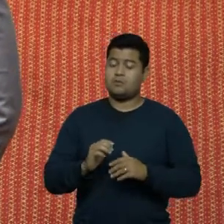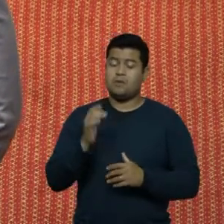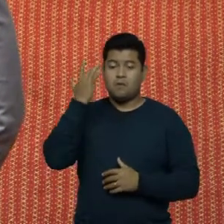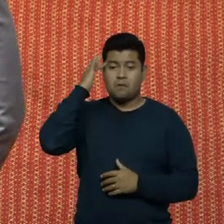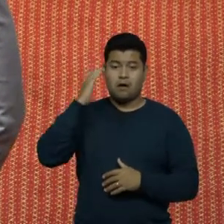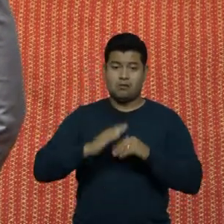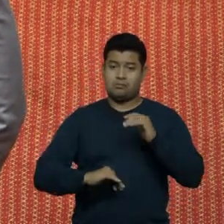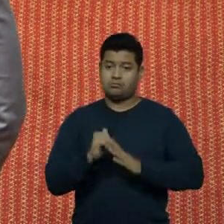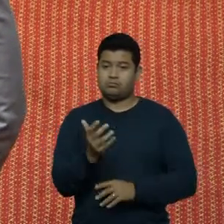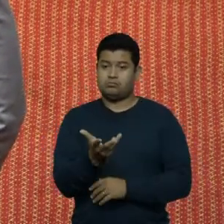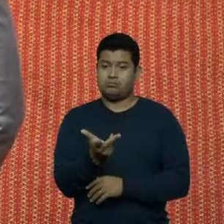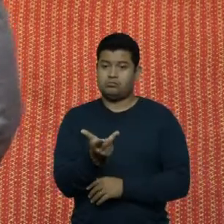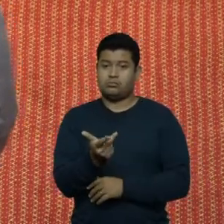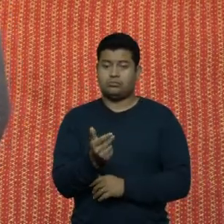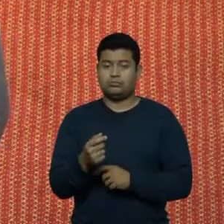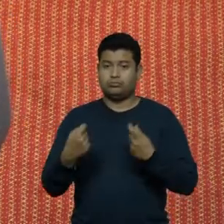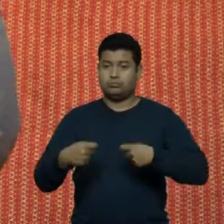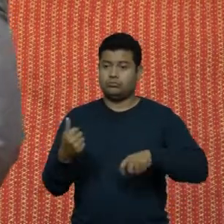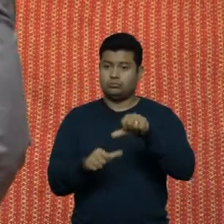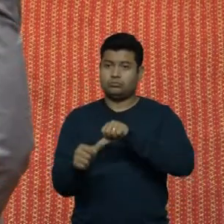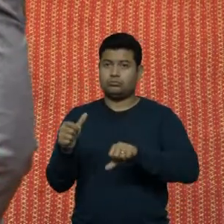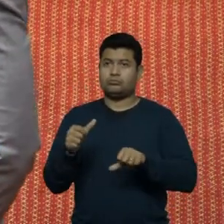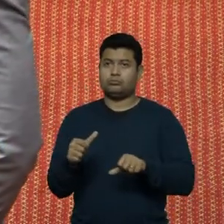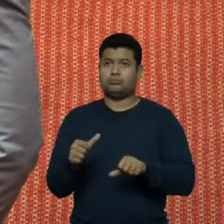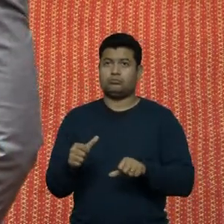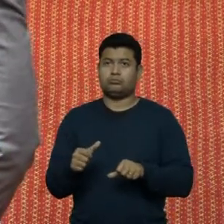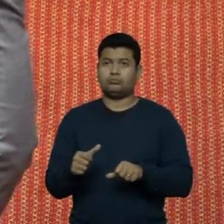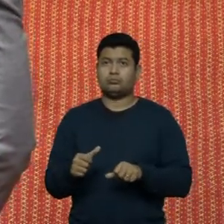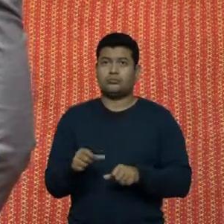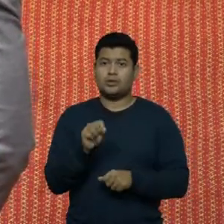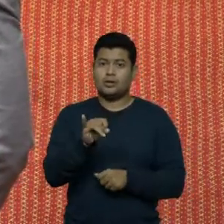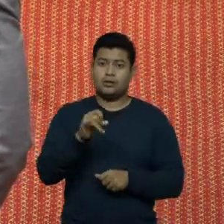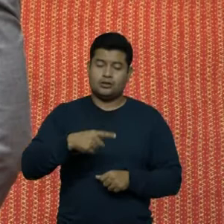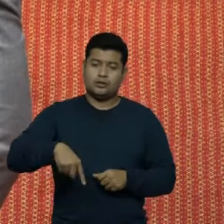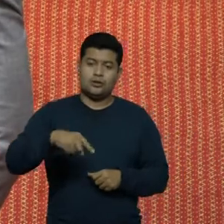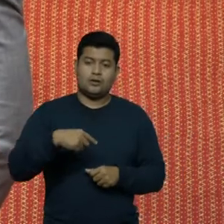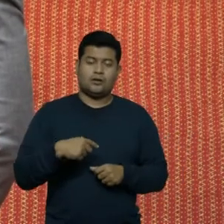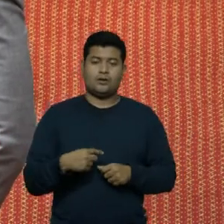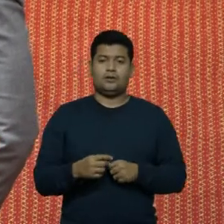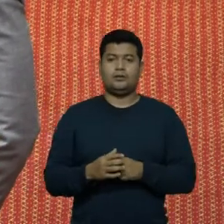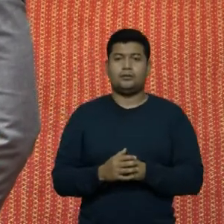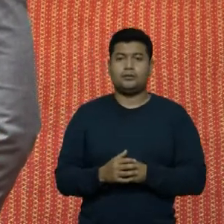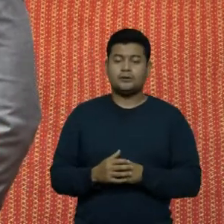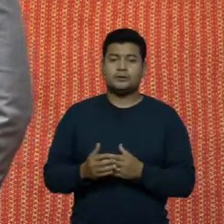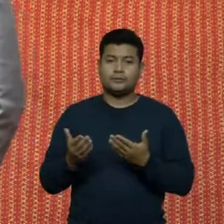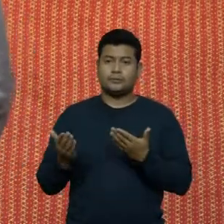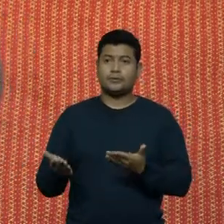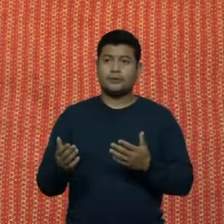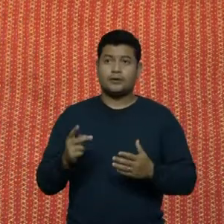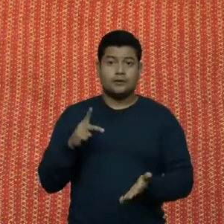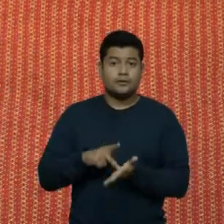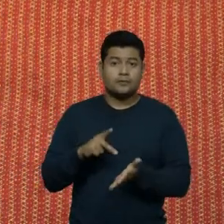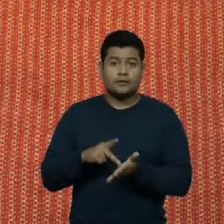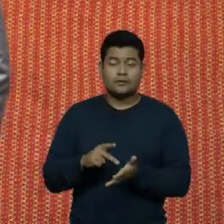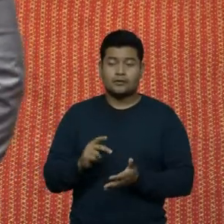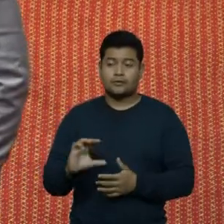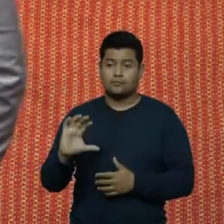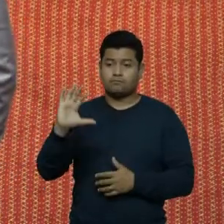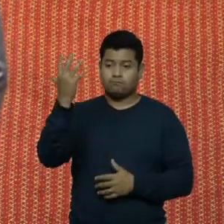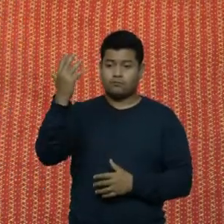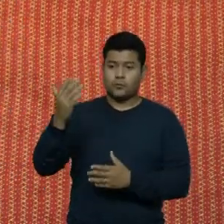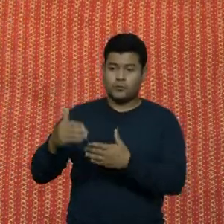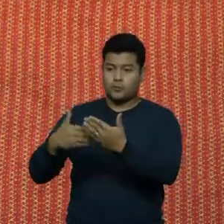devo mudar a forma de trabalhar sente deve deixar que a coisa realmente aconteça e